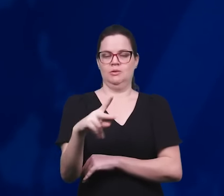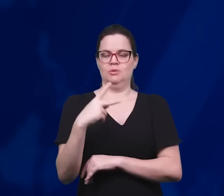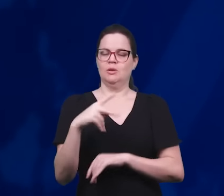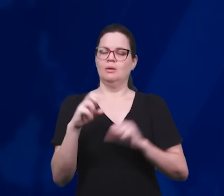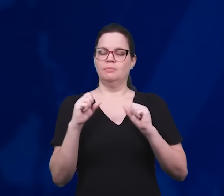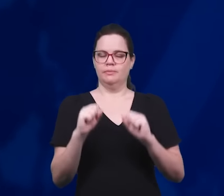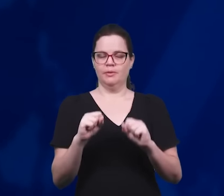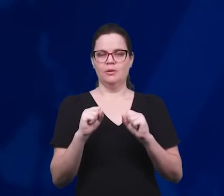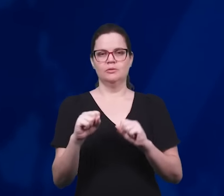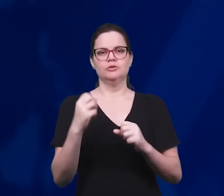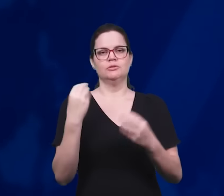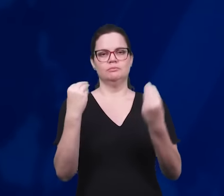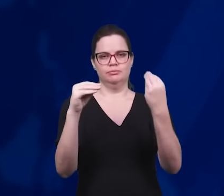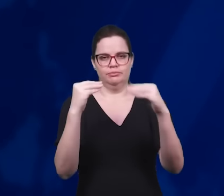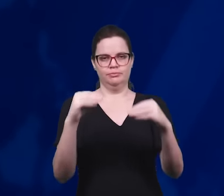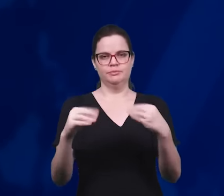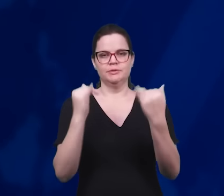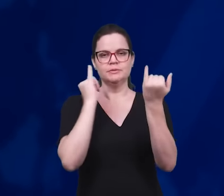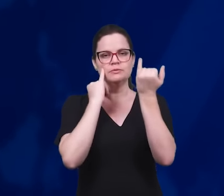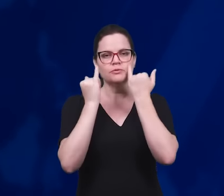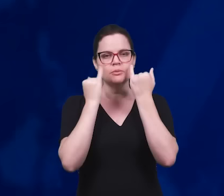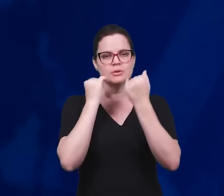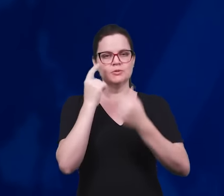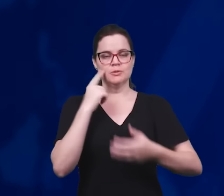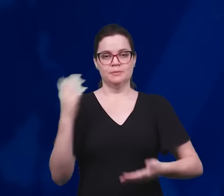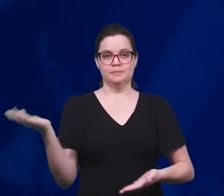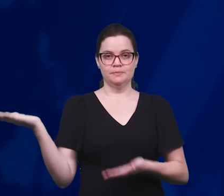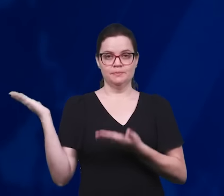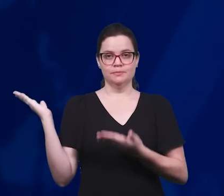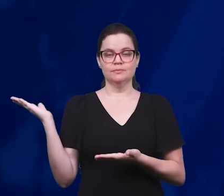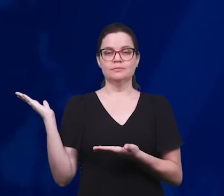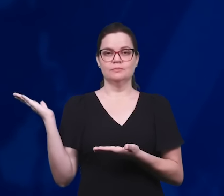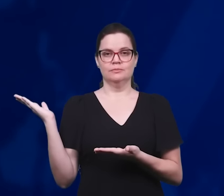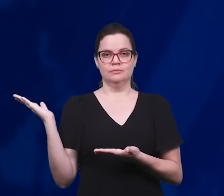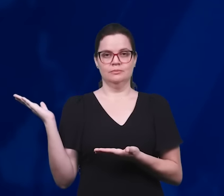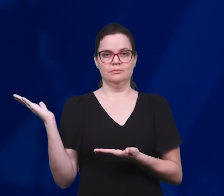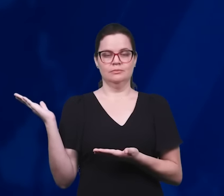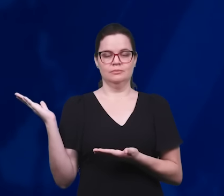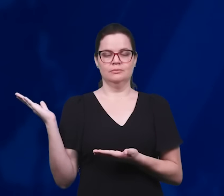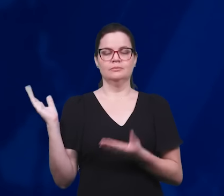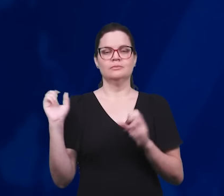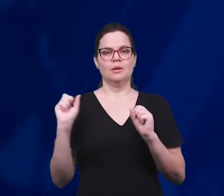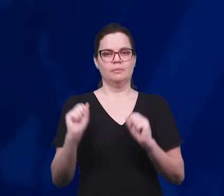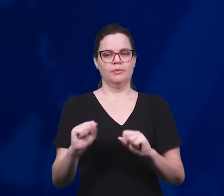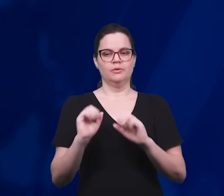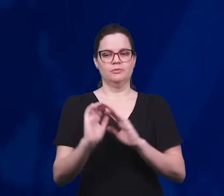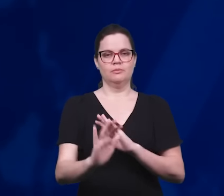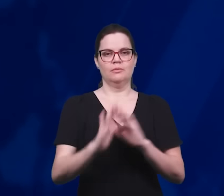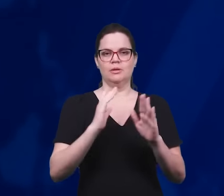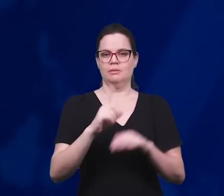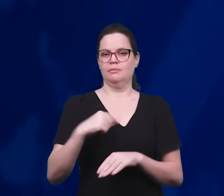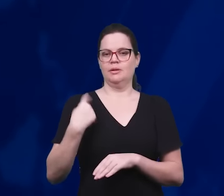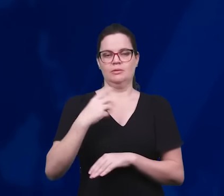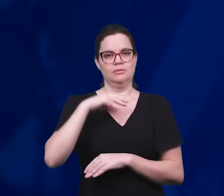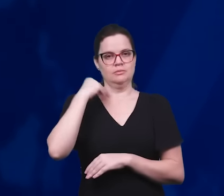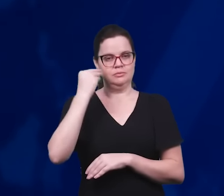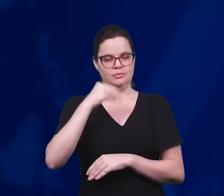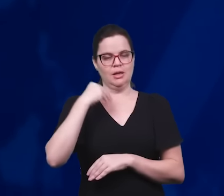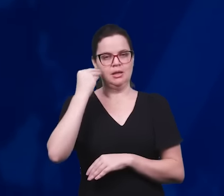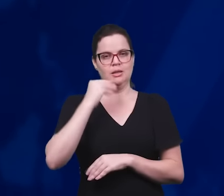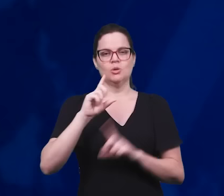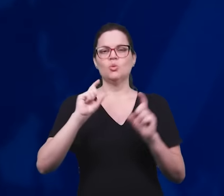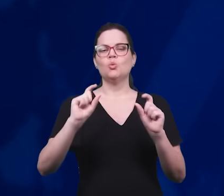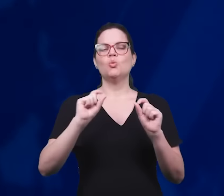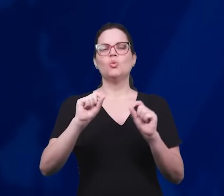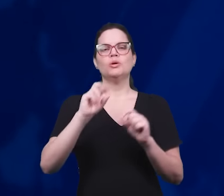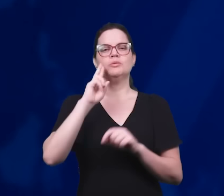experiência, também está sendo projetado um outro QR Code para que você possa enviar a sua experiência, compartilhar